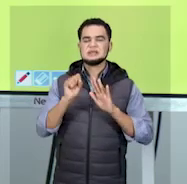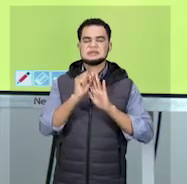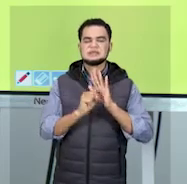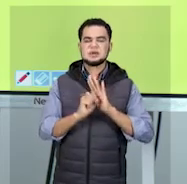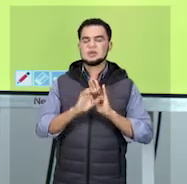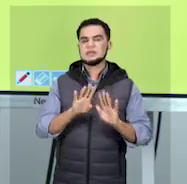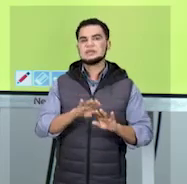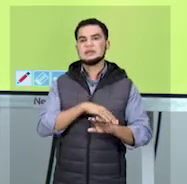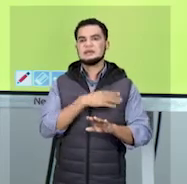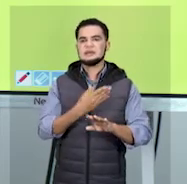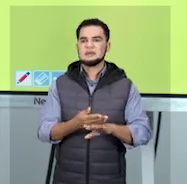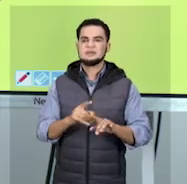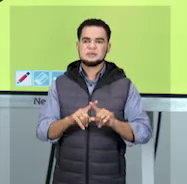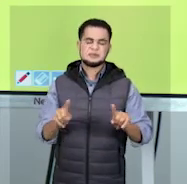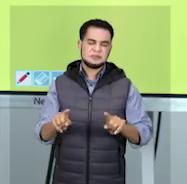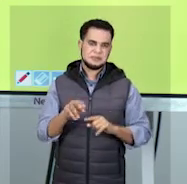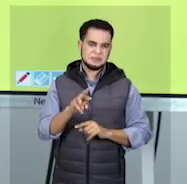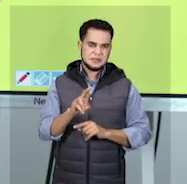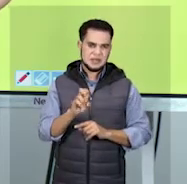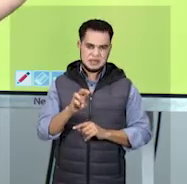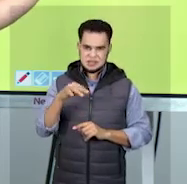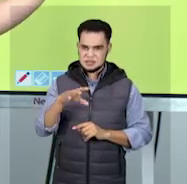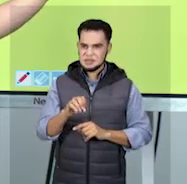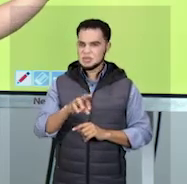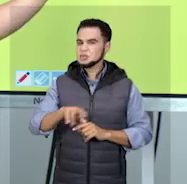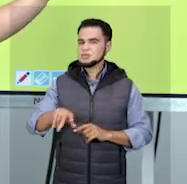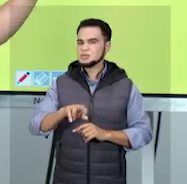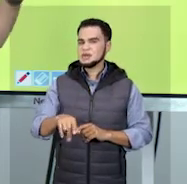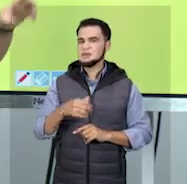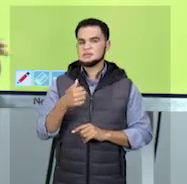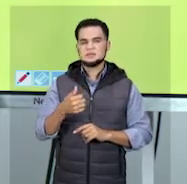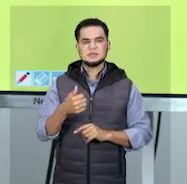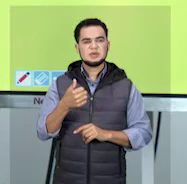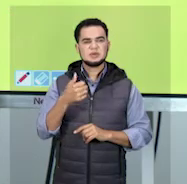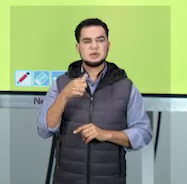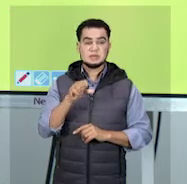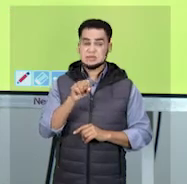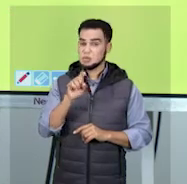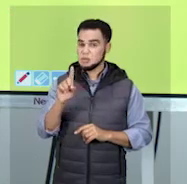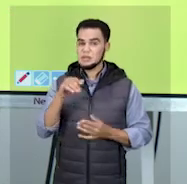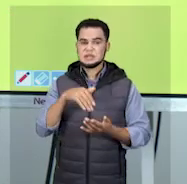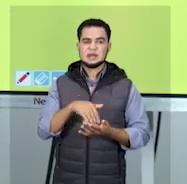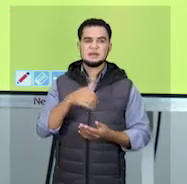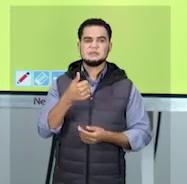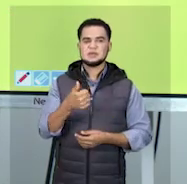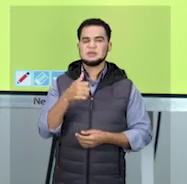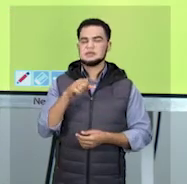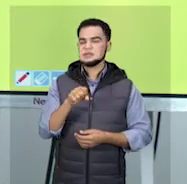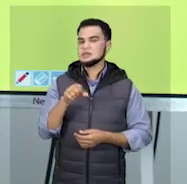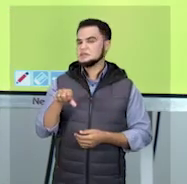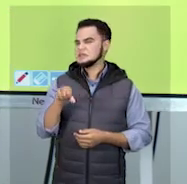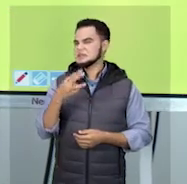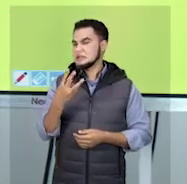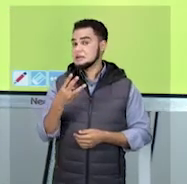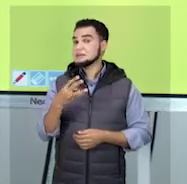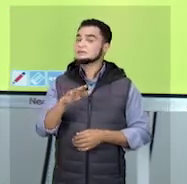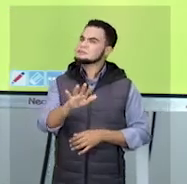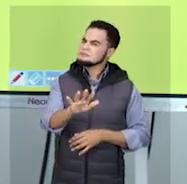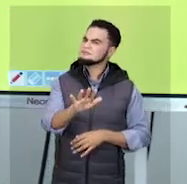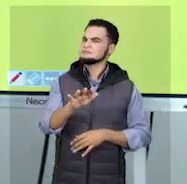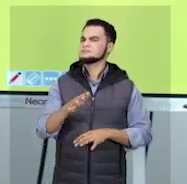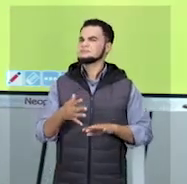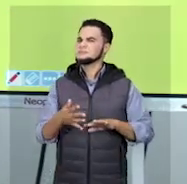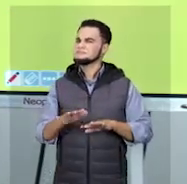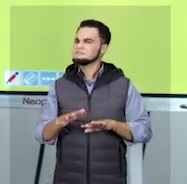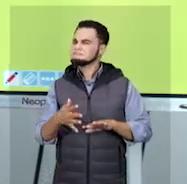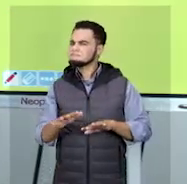realismo não é assim. Ele vai de 1881 a 1893. Isso, gente, claro, mais ou menos, porque já